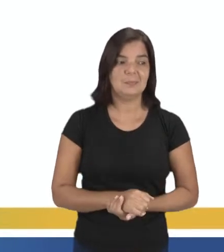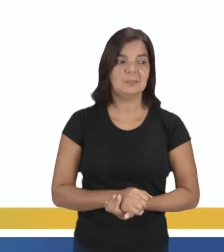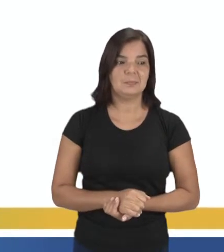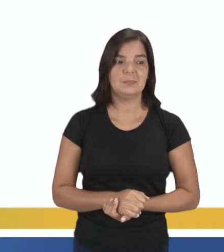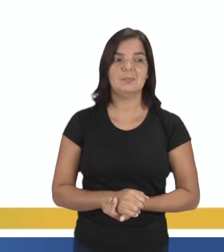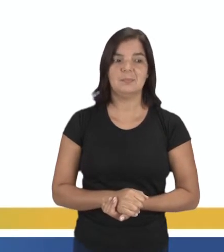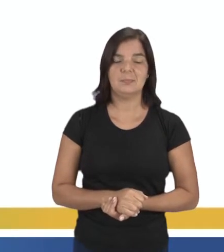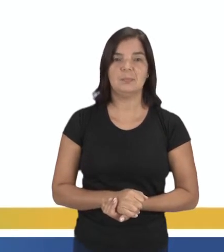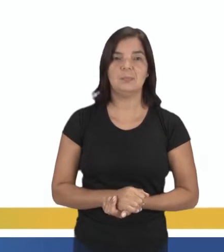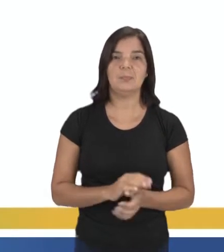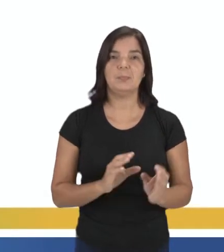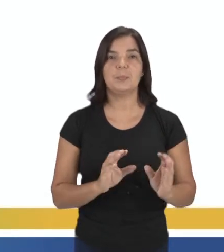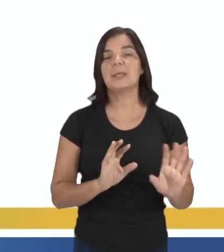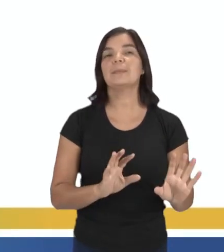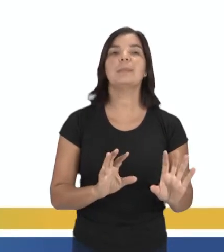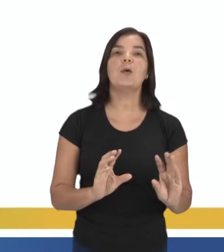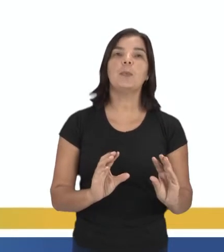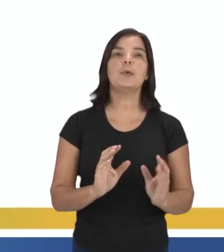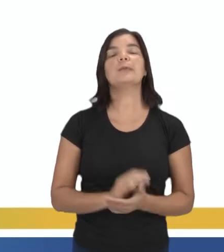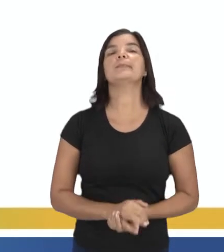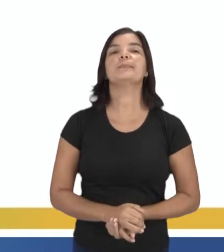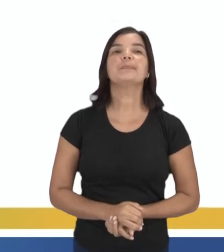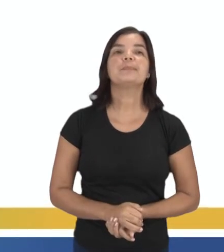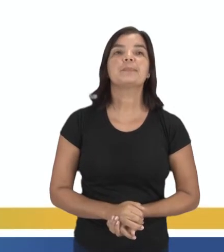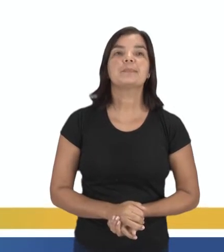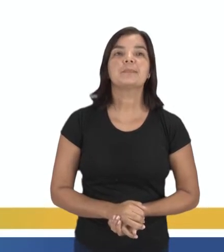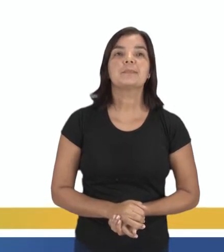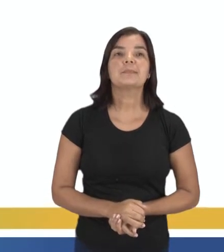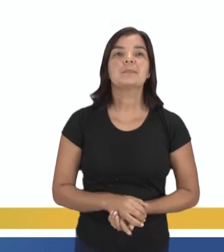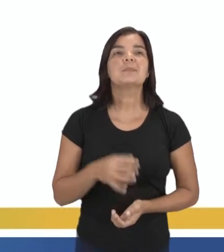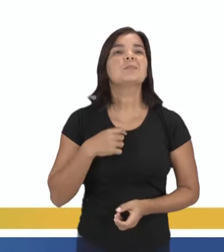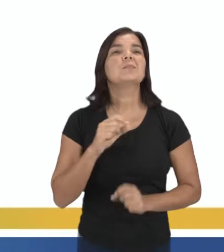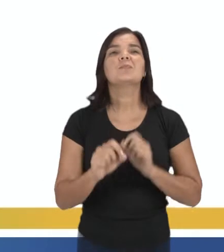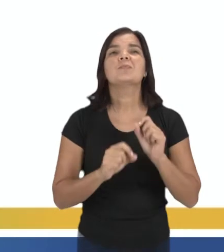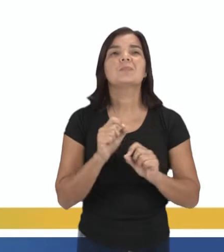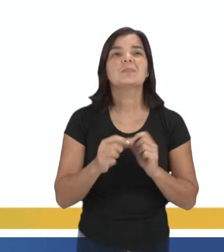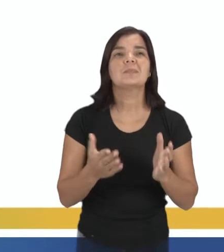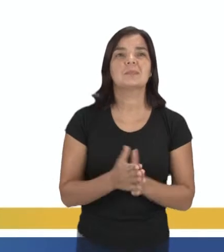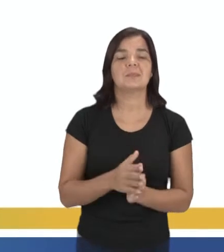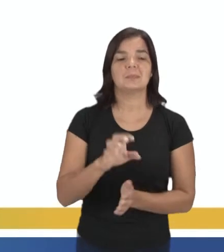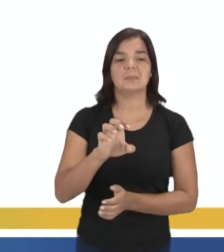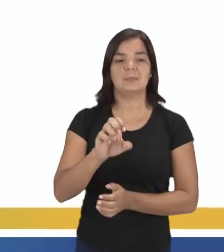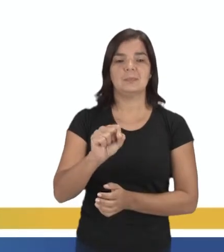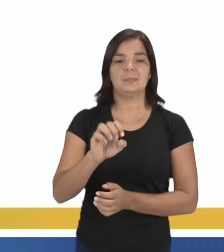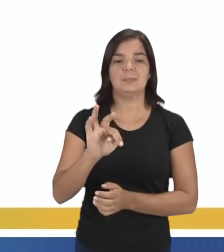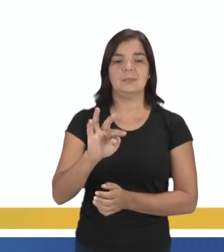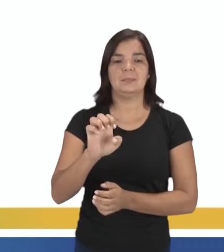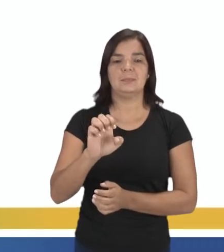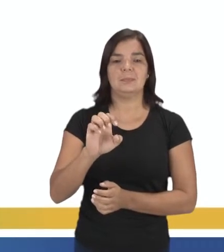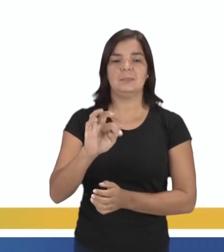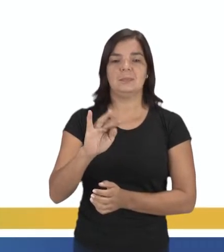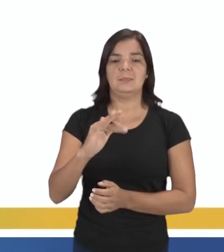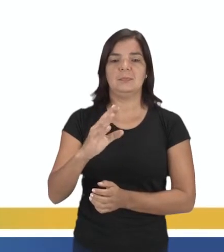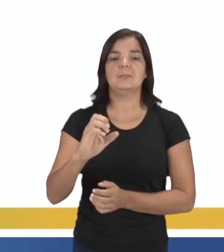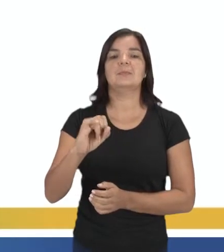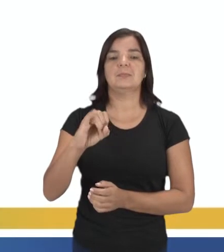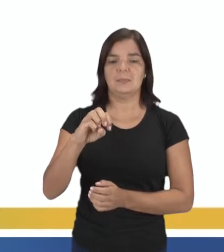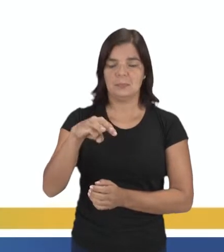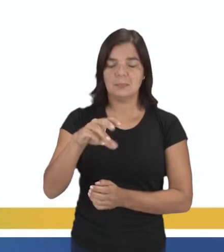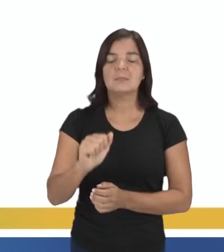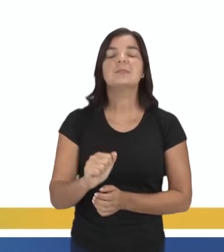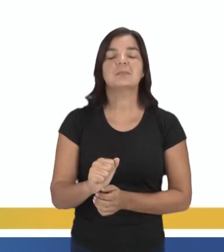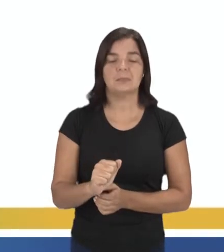tá? O esteticismo, o que vem a ser isso? A linguagem culta,